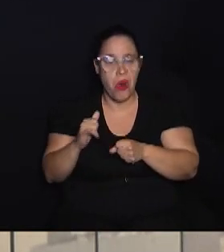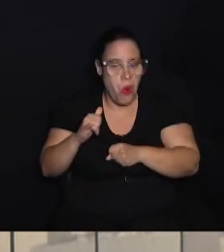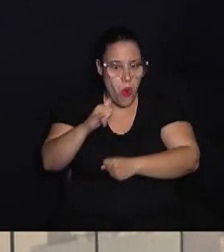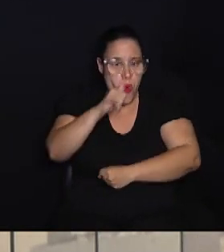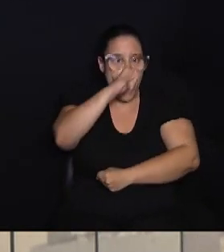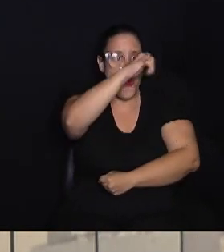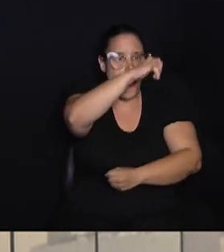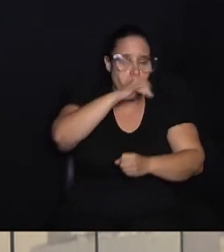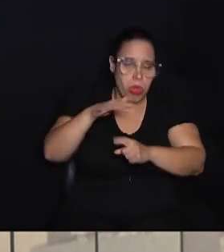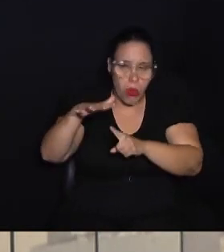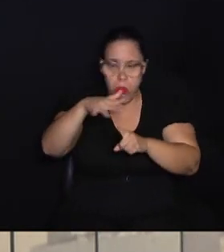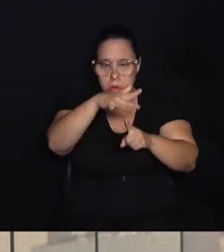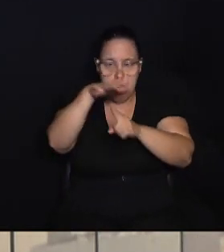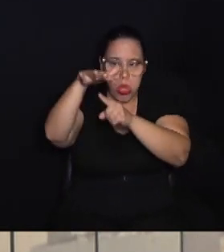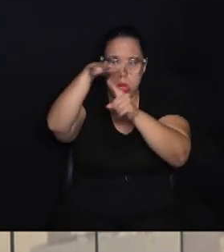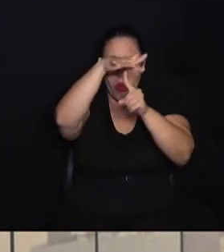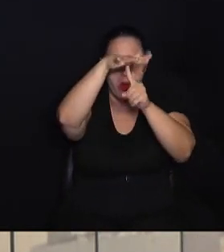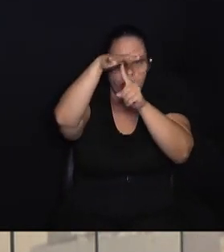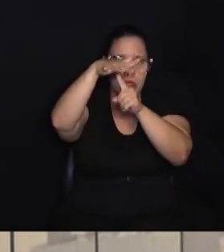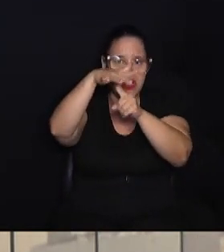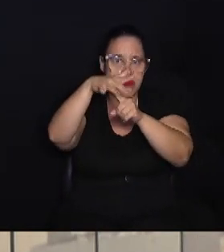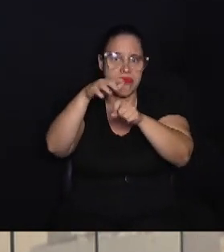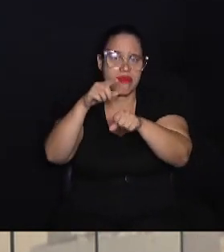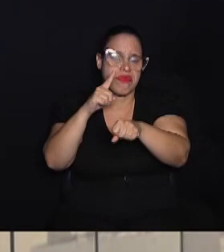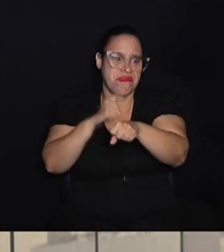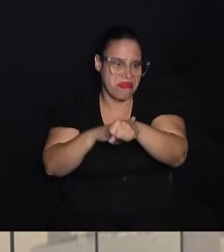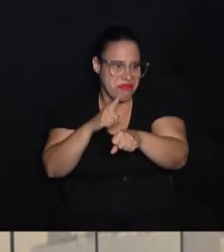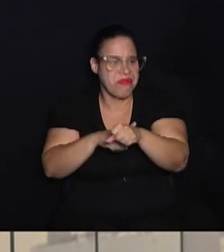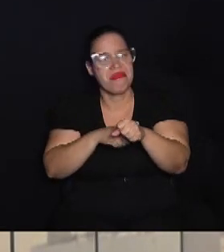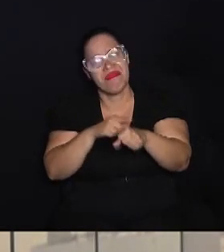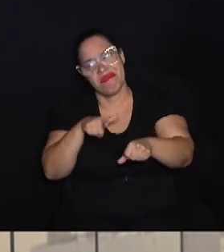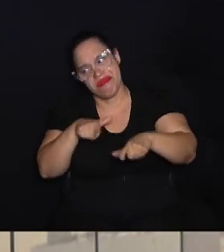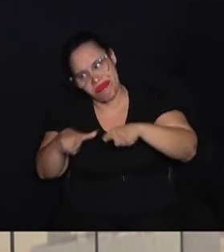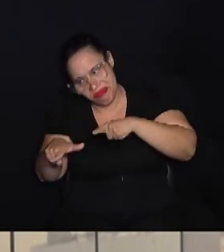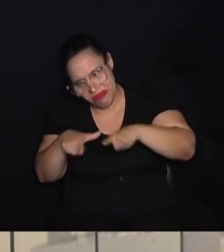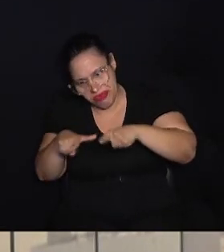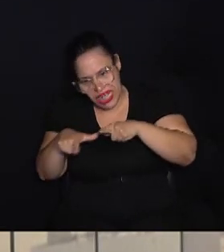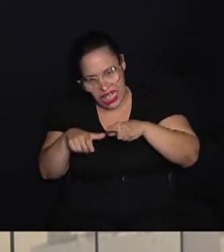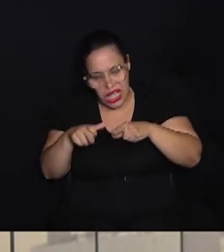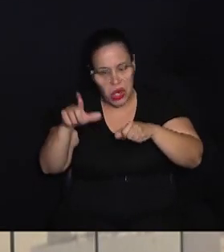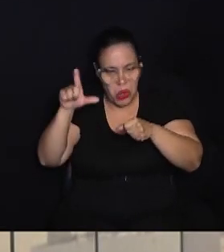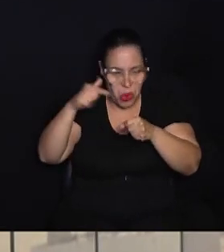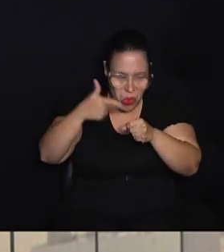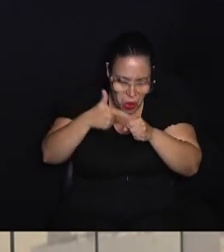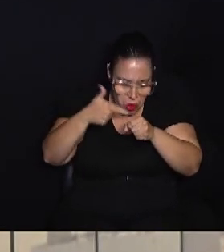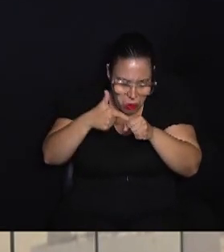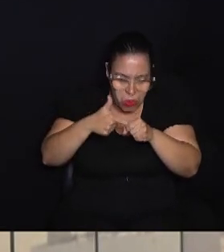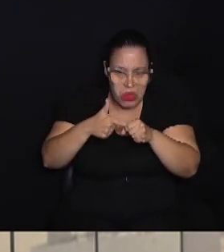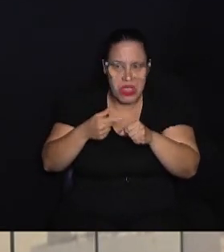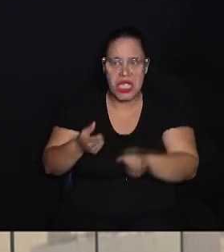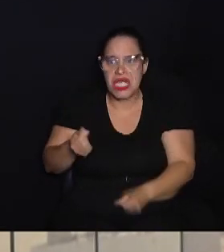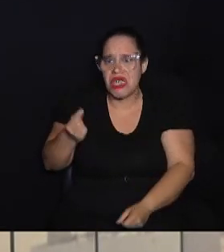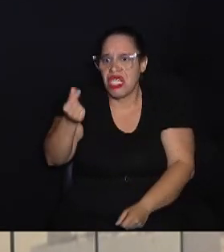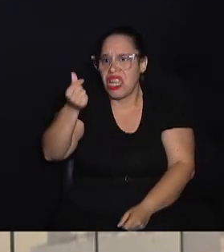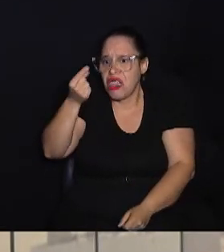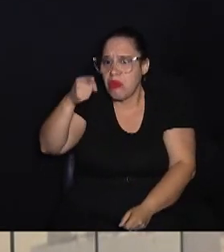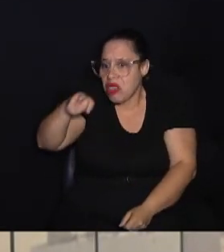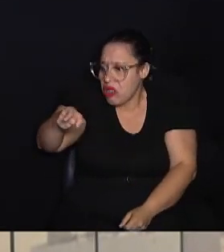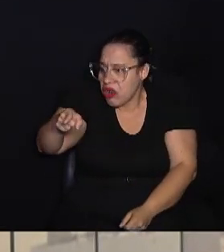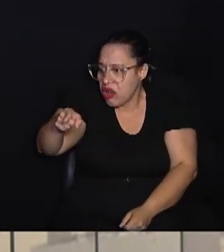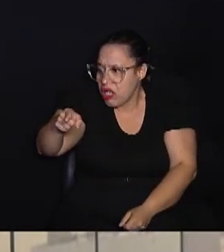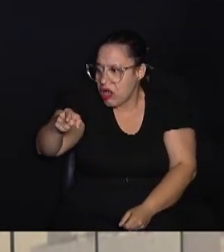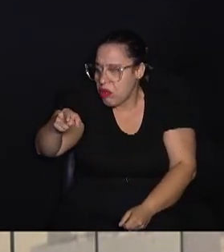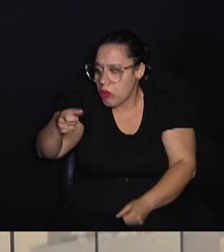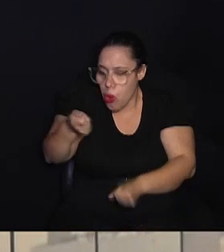aeronaves, helicópteros, horas, trabalhando, combustível, é muito caro para você apagar